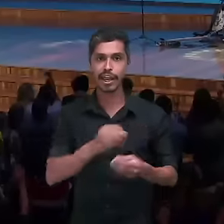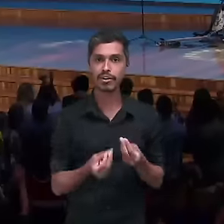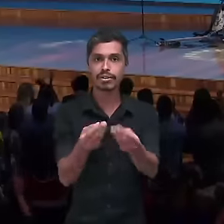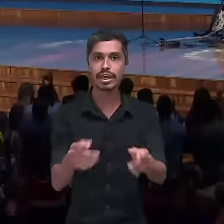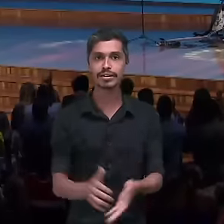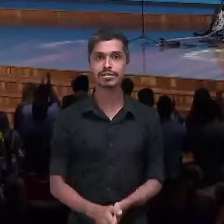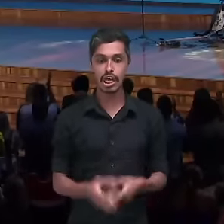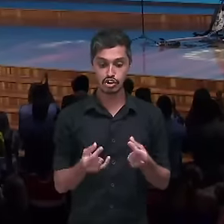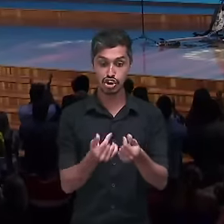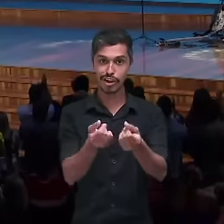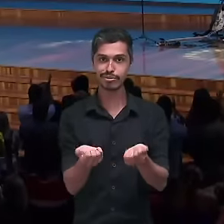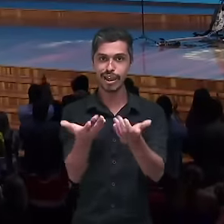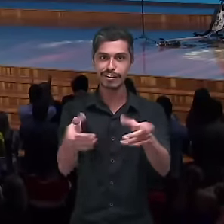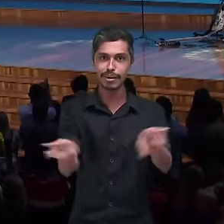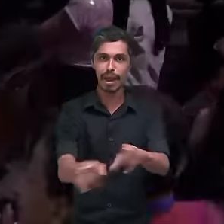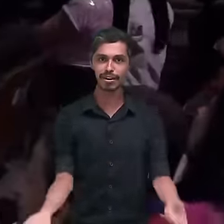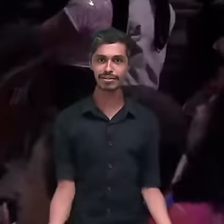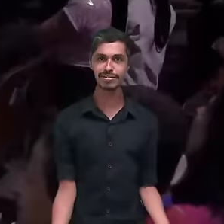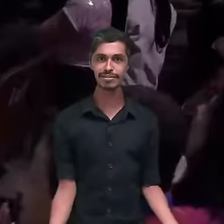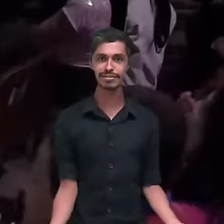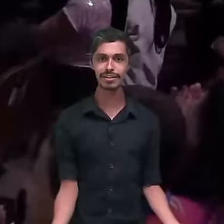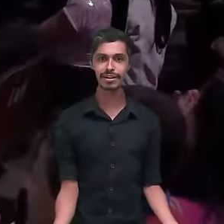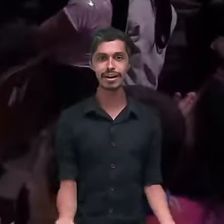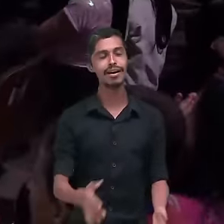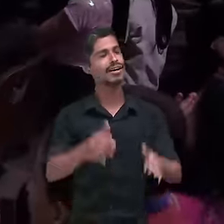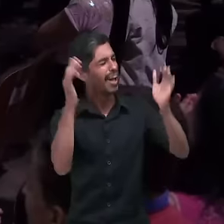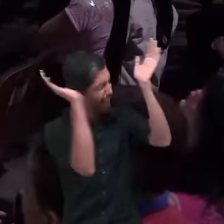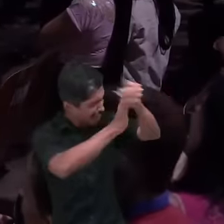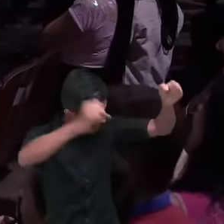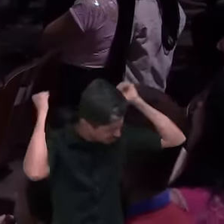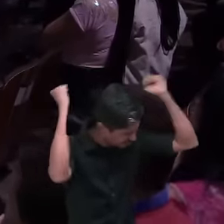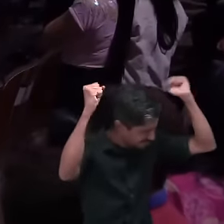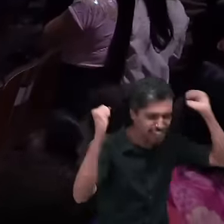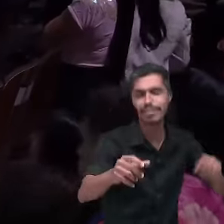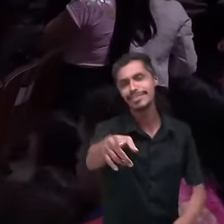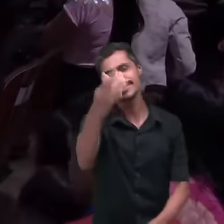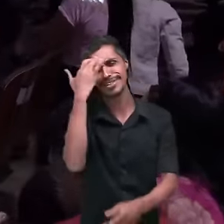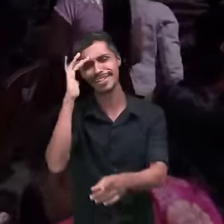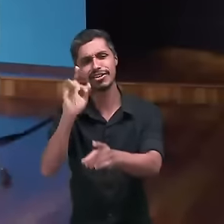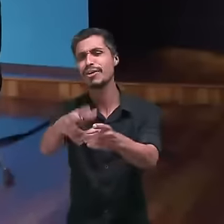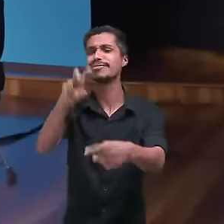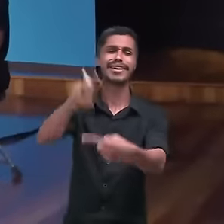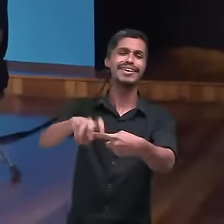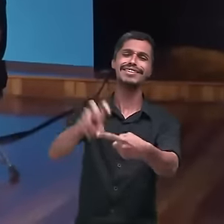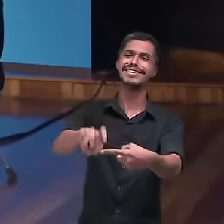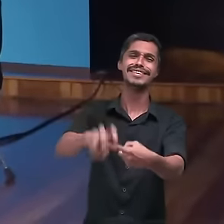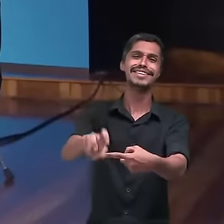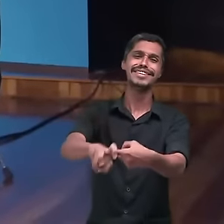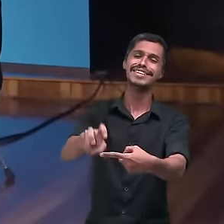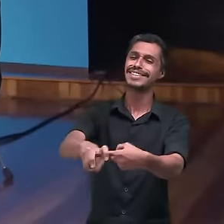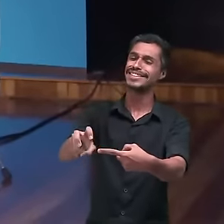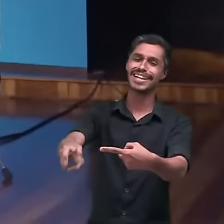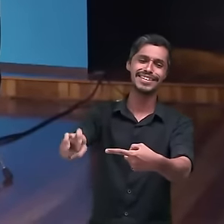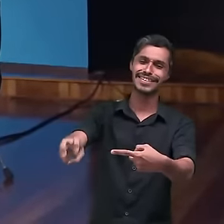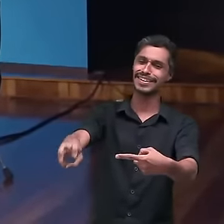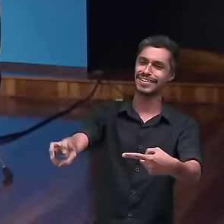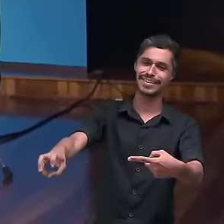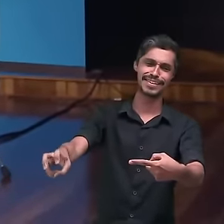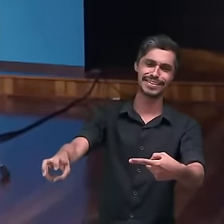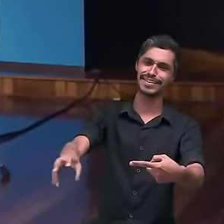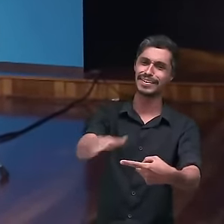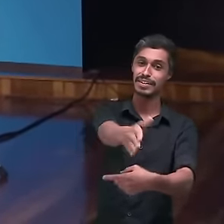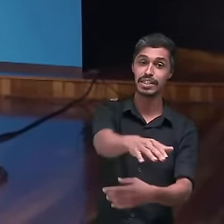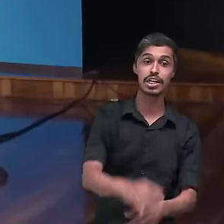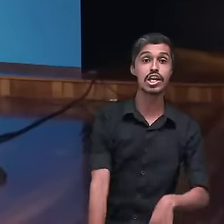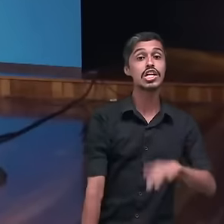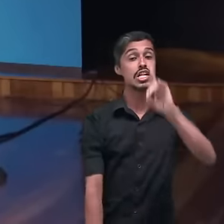Não, você não entendeu. Tá pouco, senta. Agora você vai fazer de verdade. Quando Deus